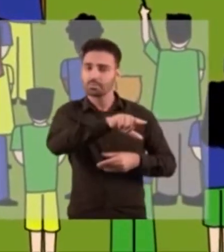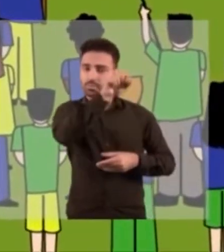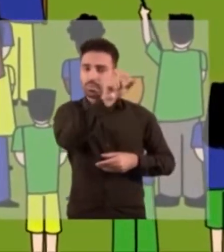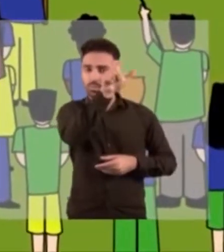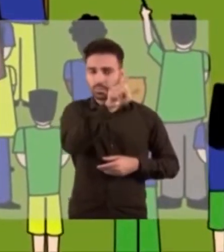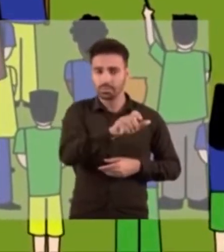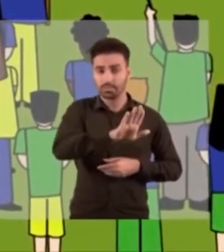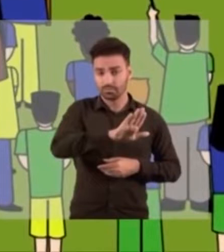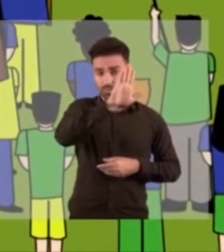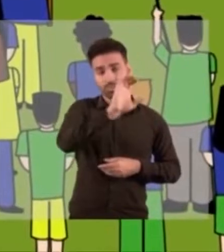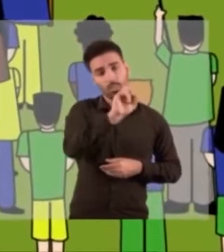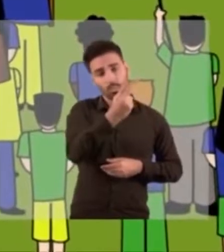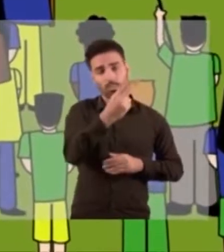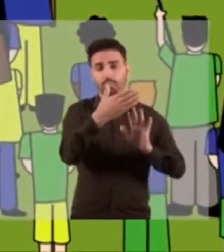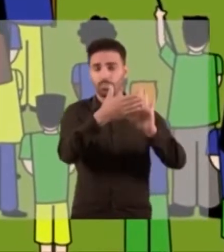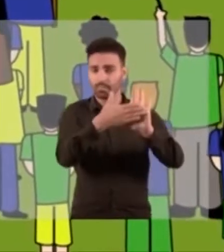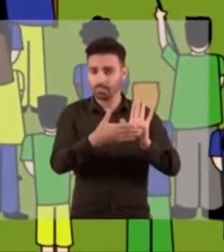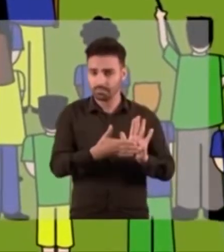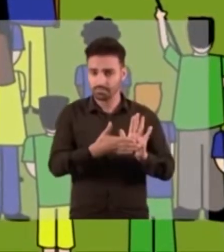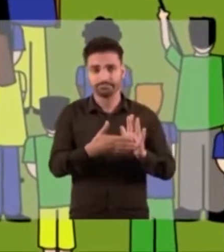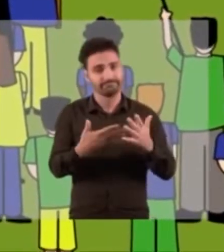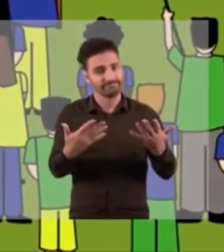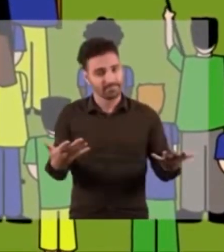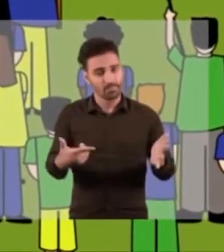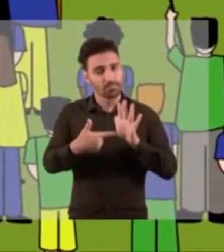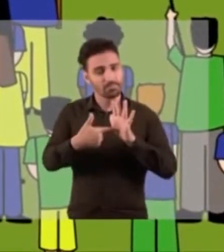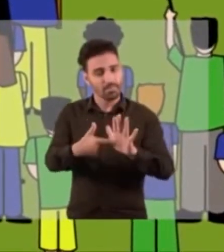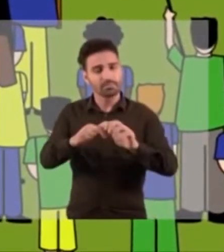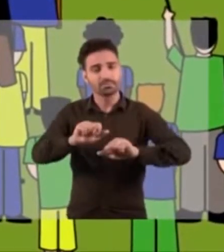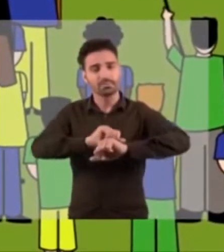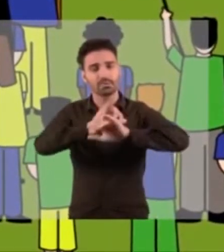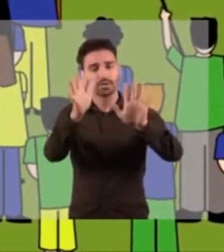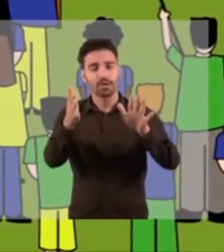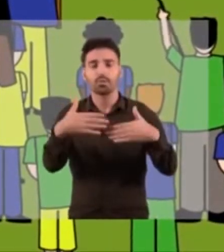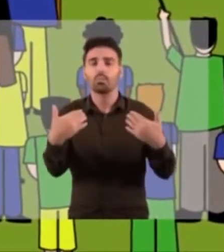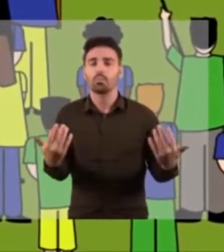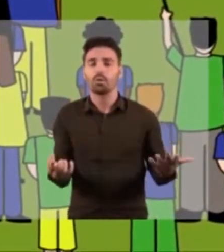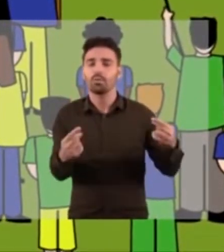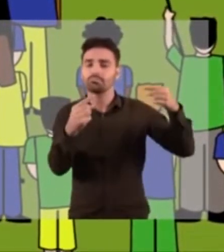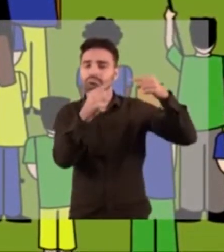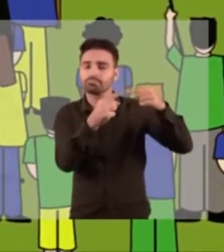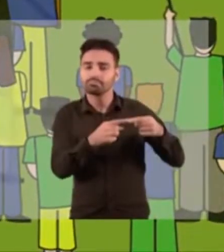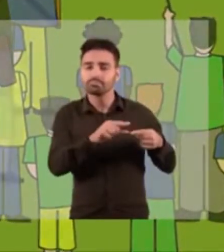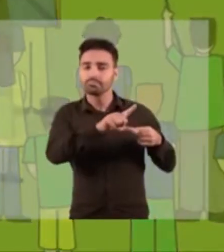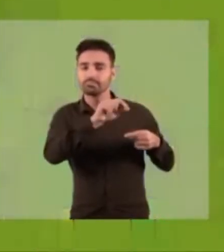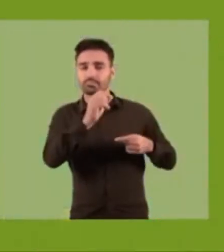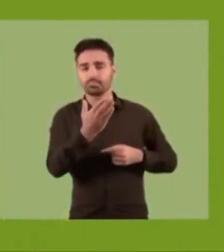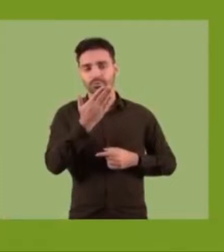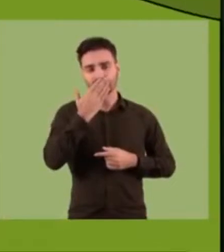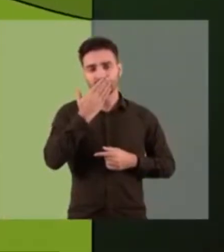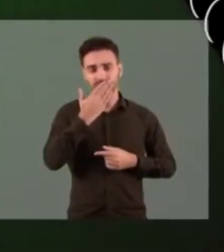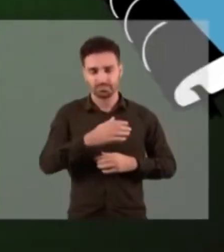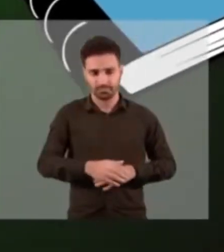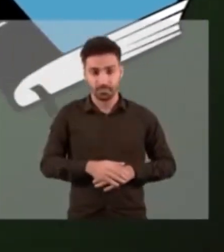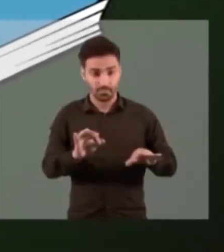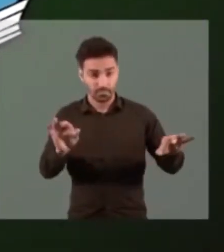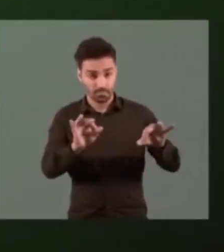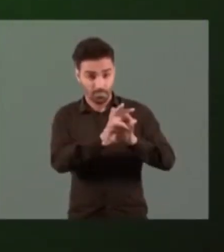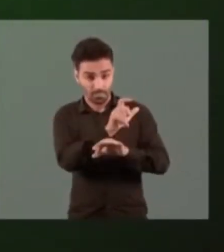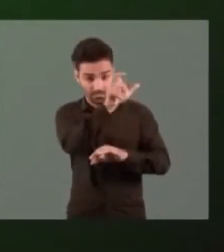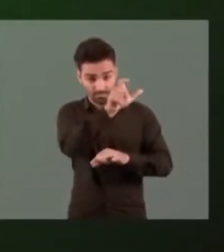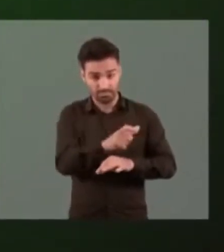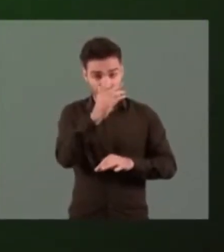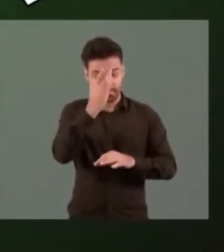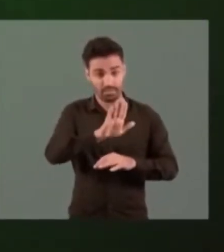suas propostas. Ao fazerem isso, deixam claro quais são aquelas que têm as suas preferências. Uma vez eleitos,